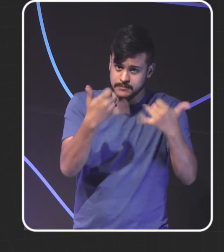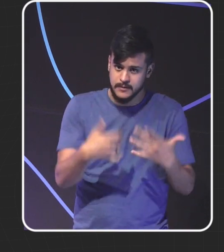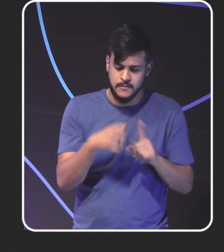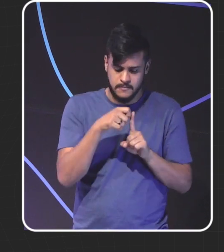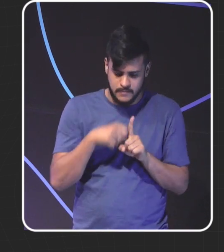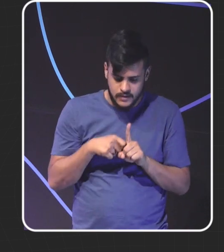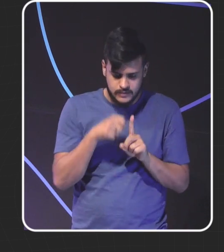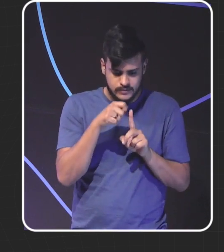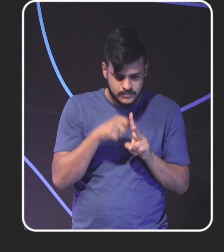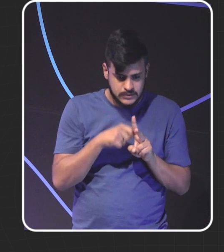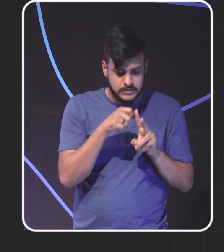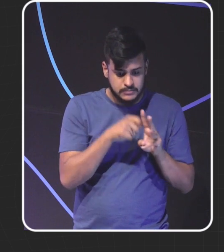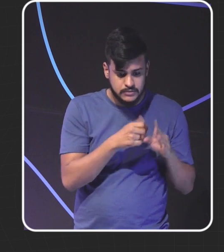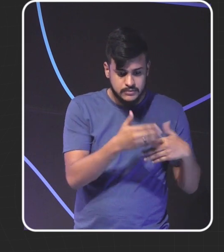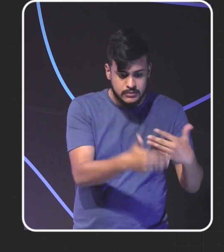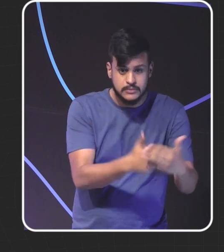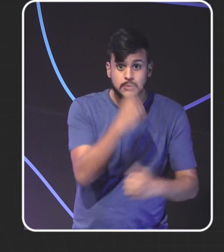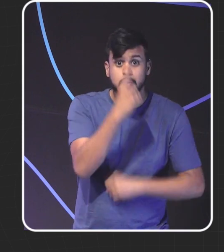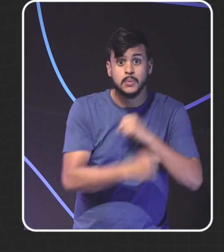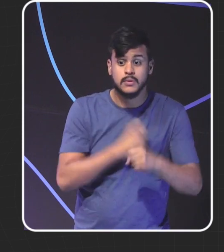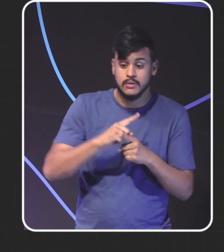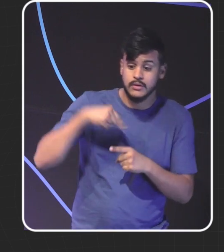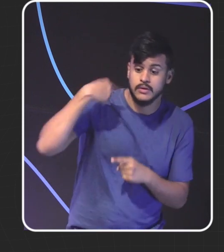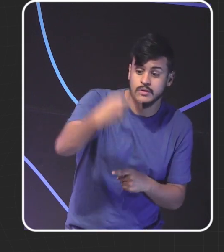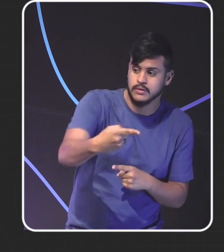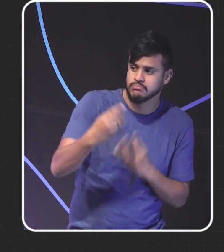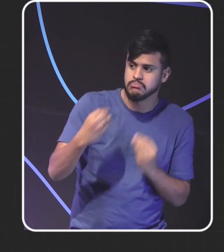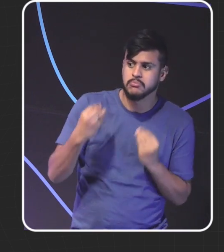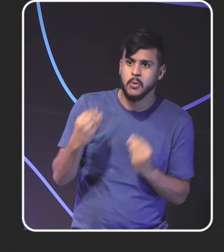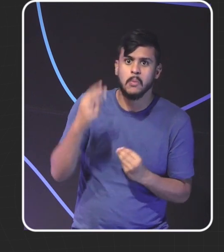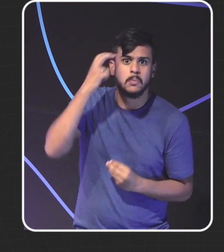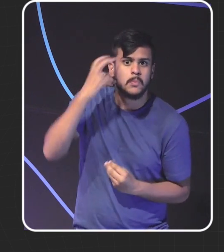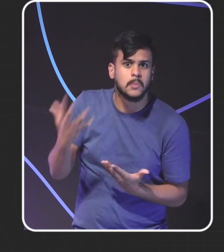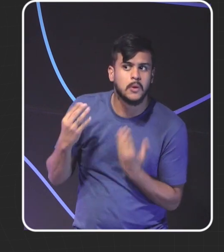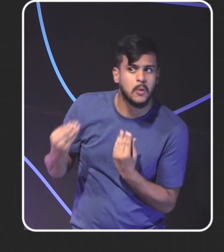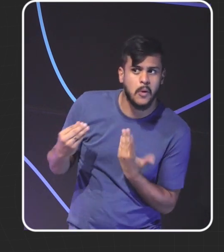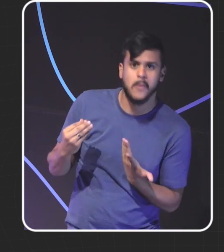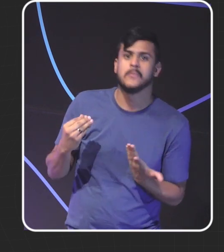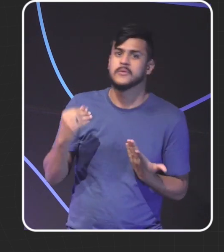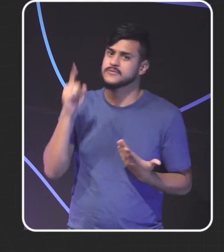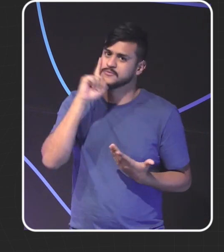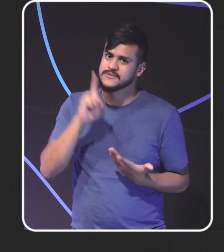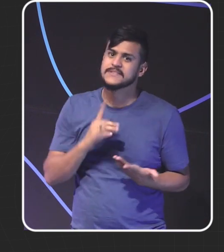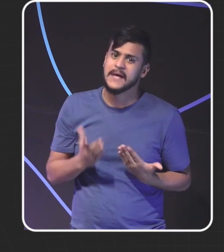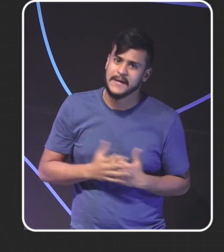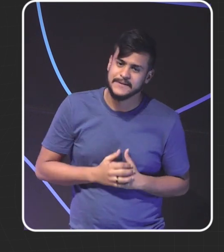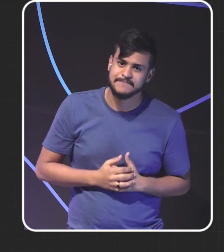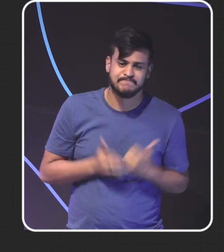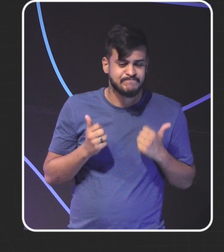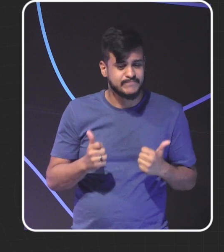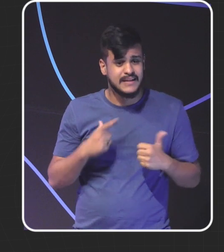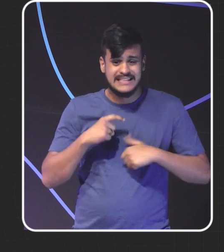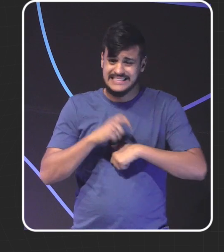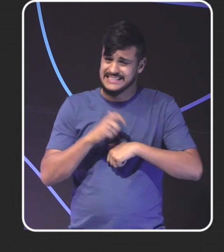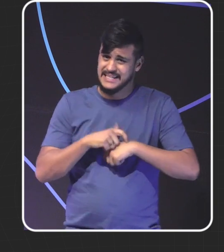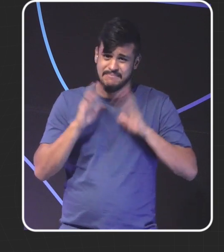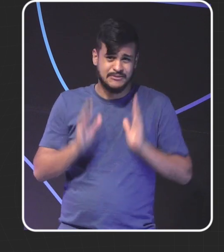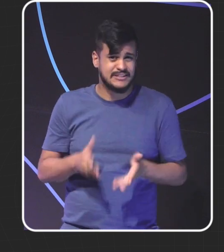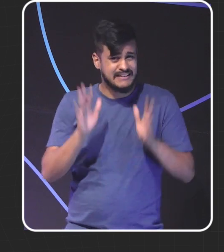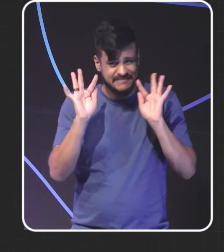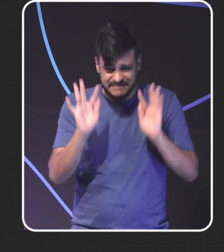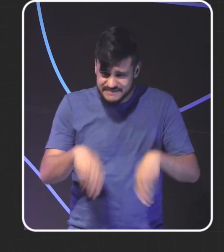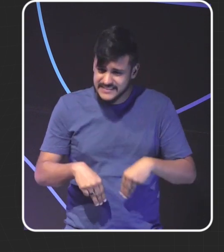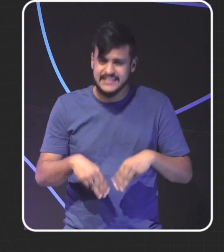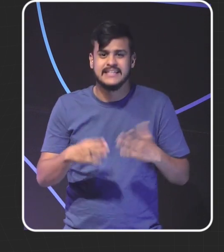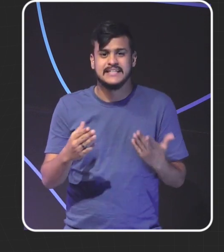imaginar que daqui a um ano que a gente pode esperar sobre inteligência artificial, né? Bom, Diogo, o nosso tempo aqui está se